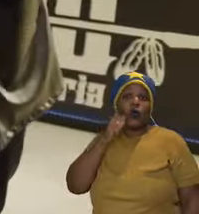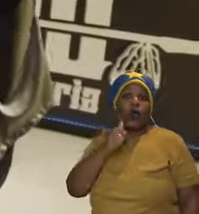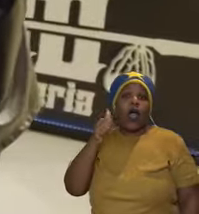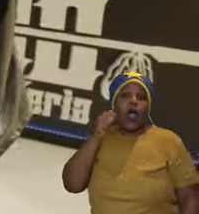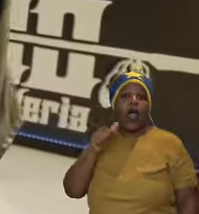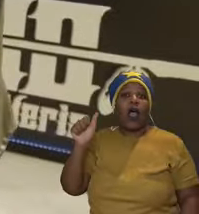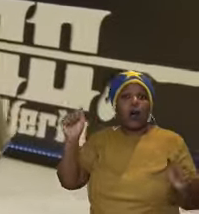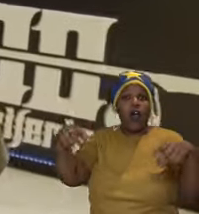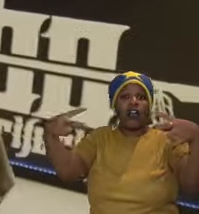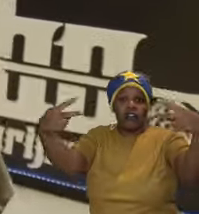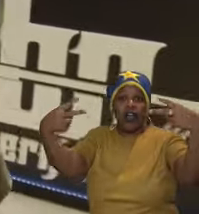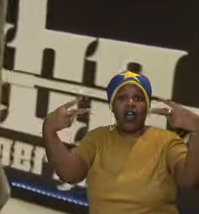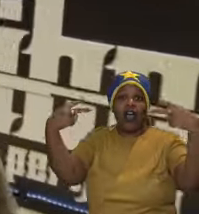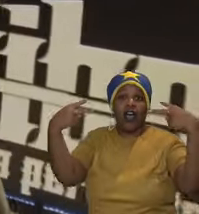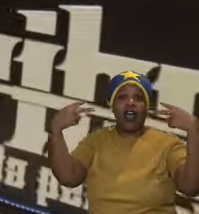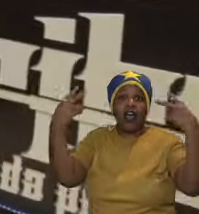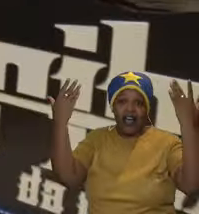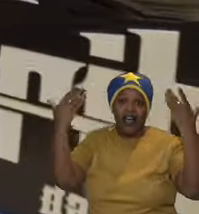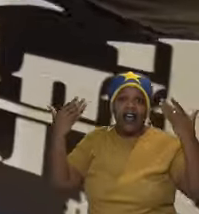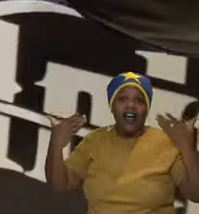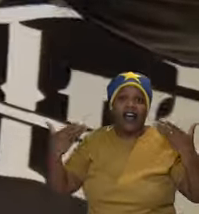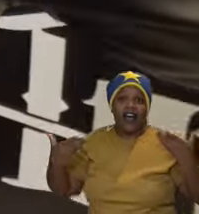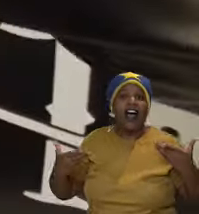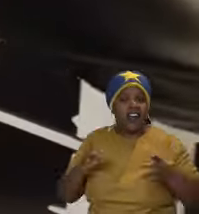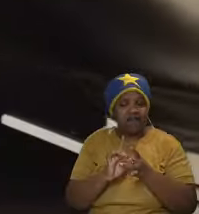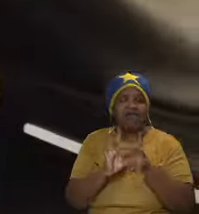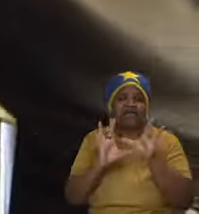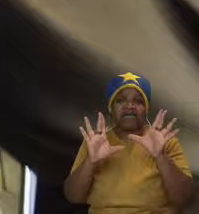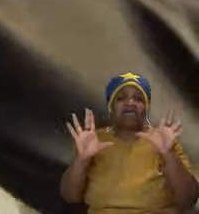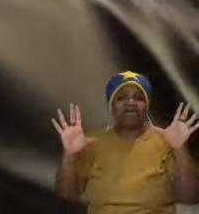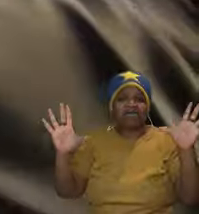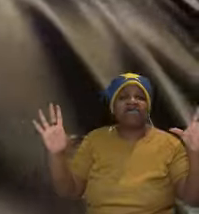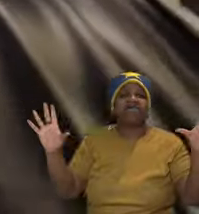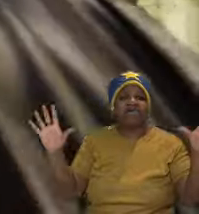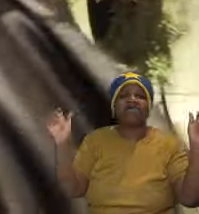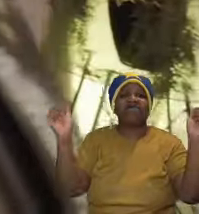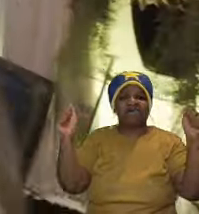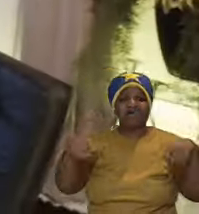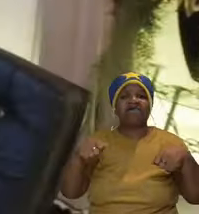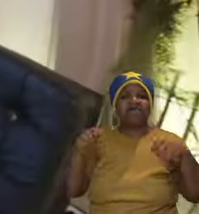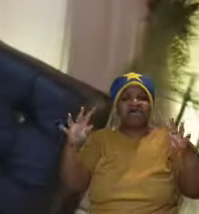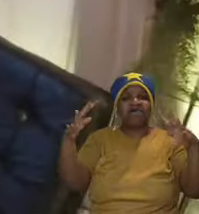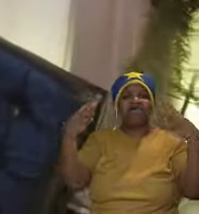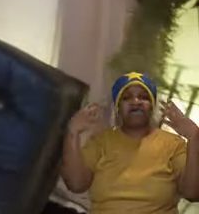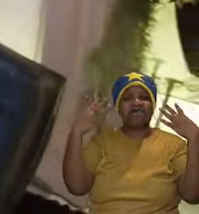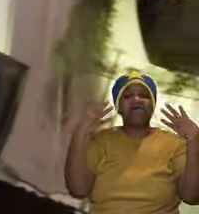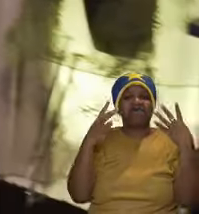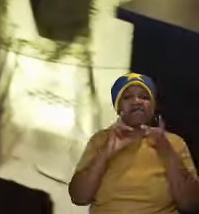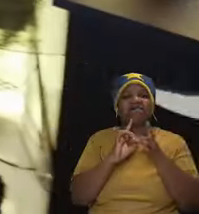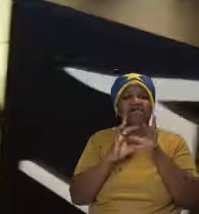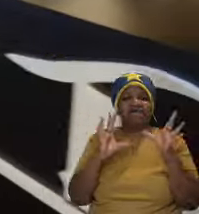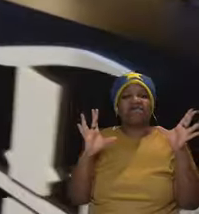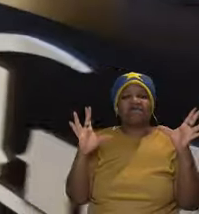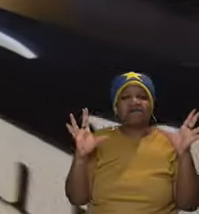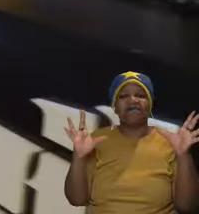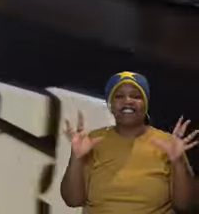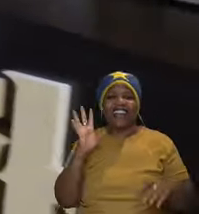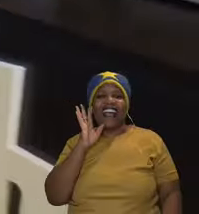me olhar. Pode olhar que eu deixo. Pode olhar que eu deixo. E é isso, mano.